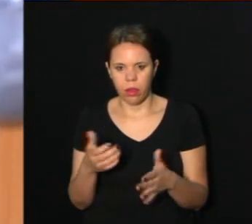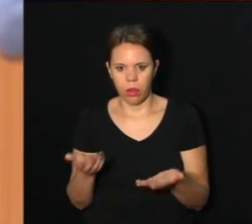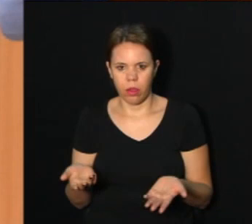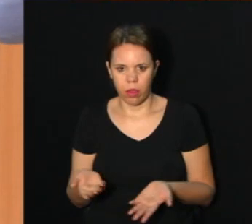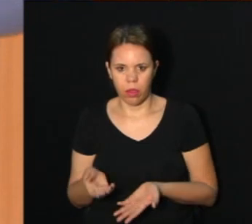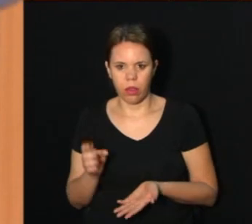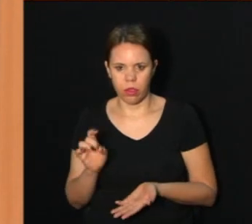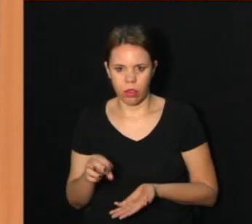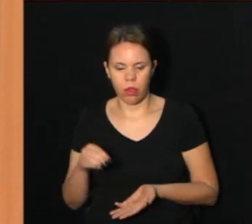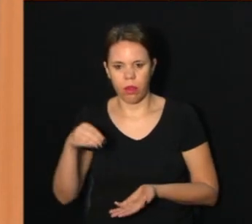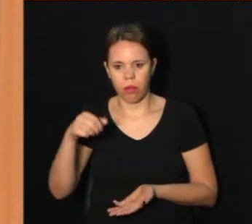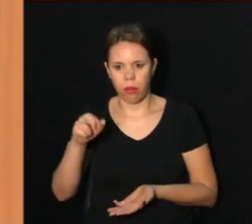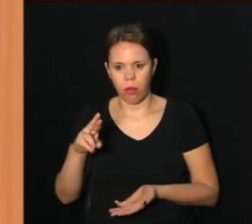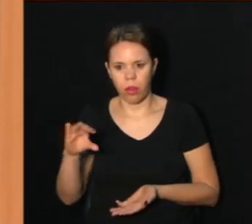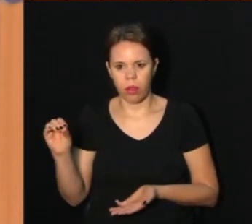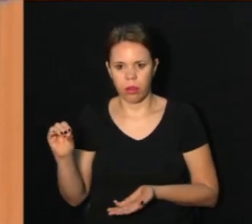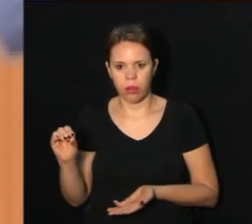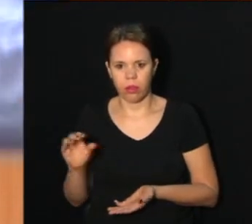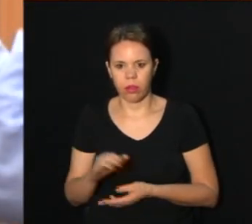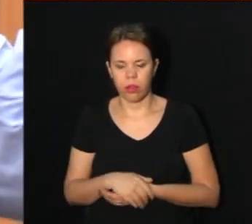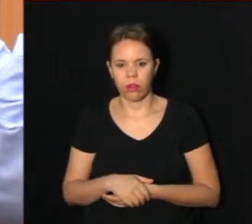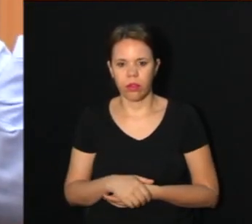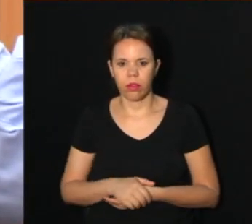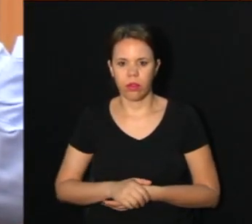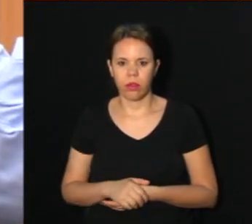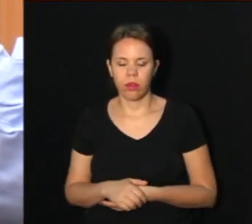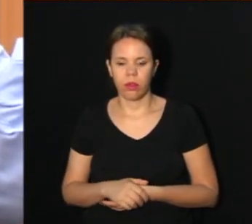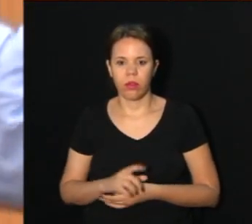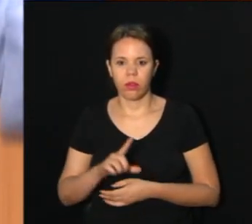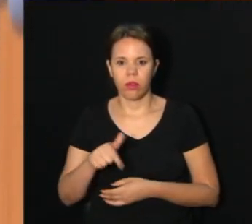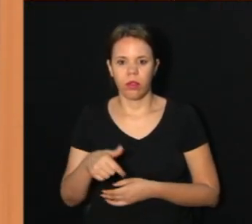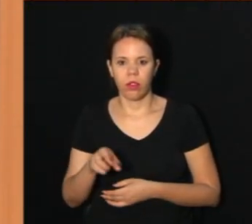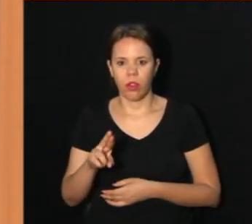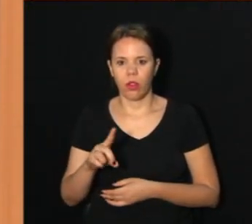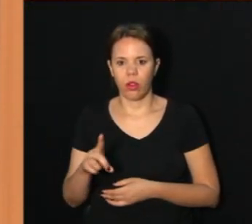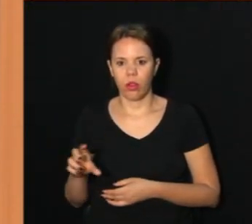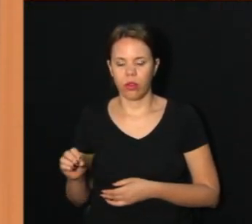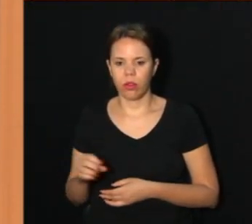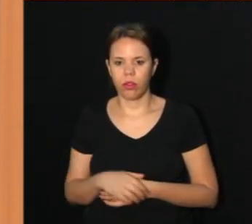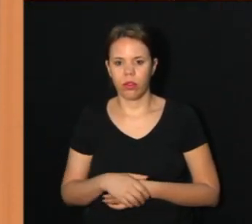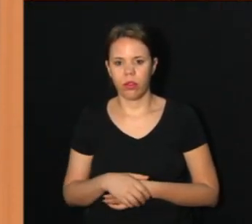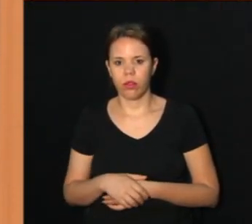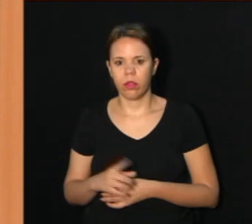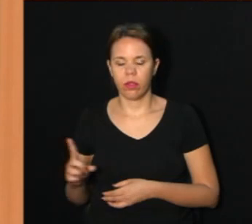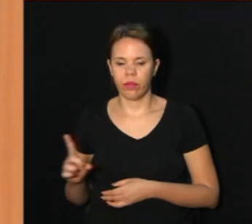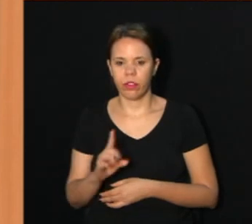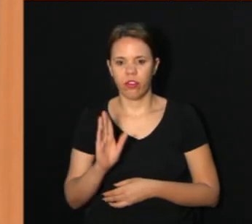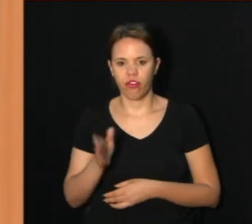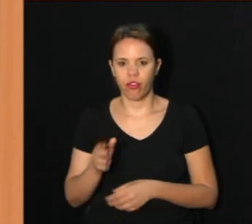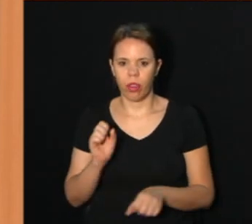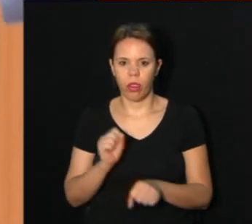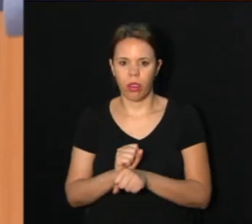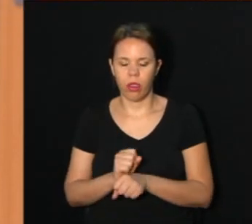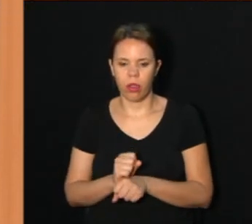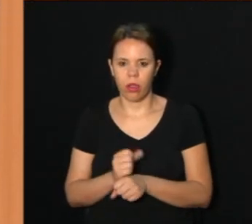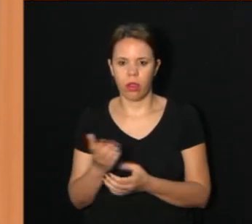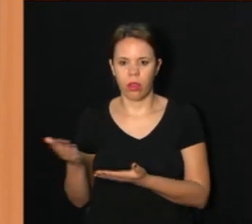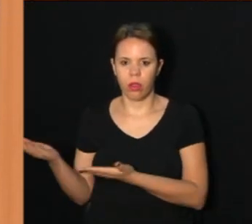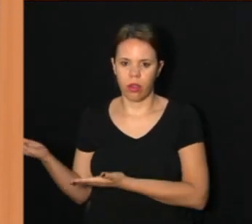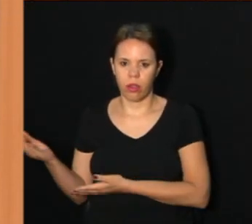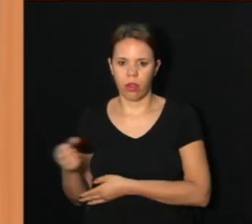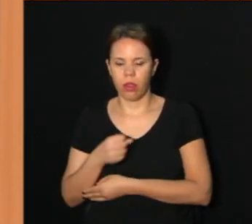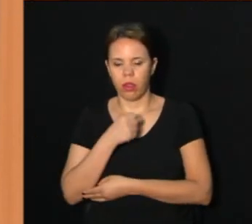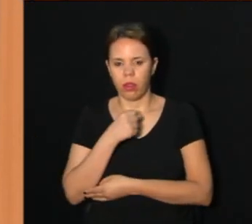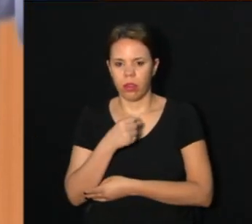o seu Márcio, então? O Ronald? Então, após o Ronald... Eu vou pedir, então, para que fique aqui do meu lado esquerdo, aqui